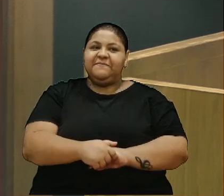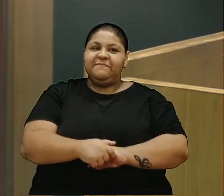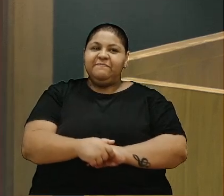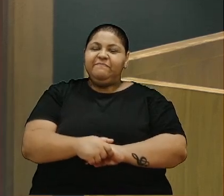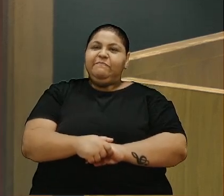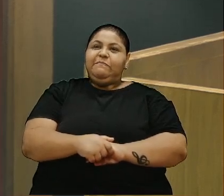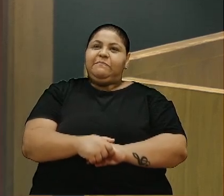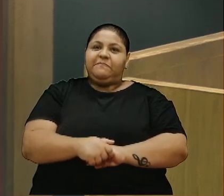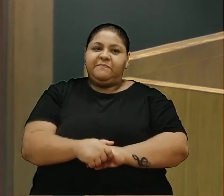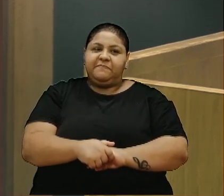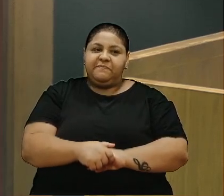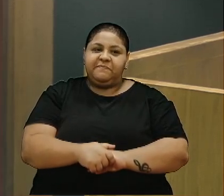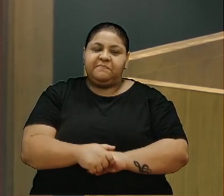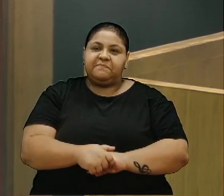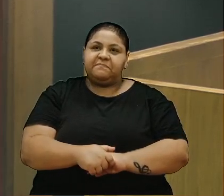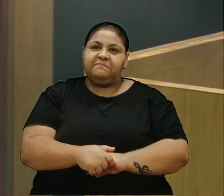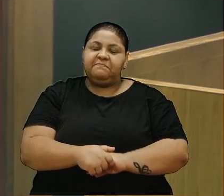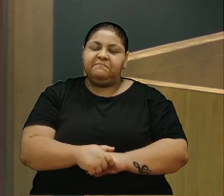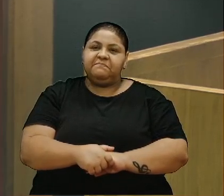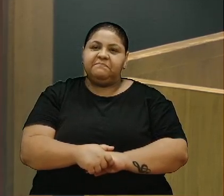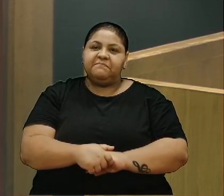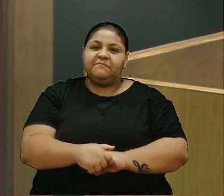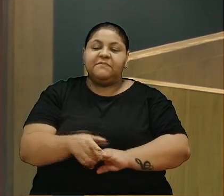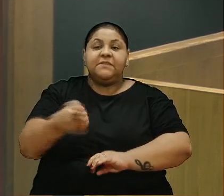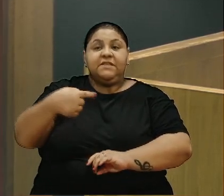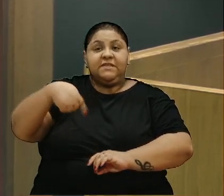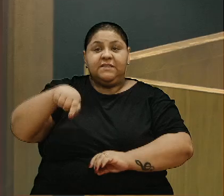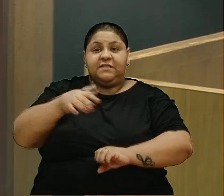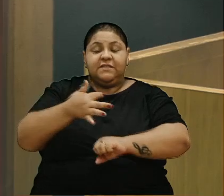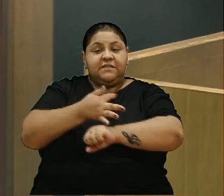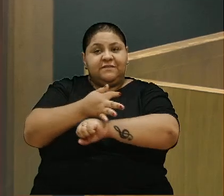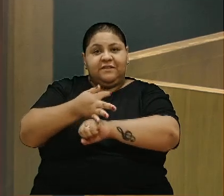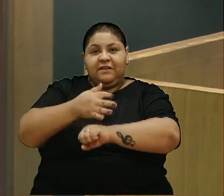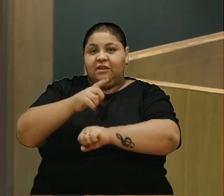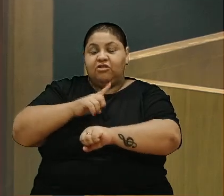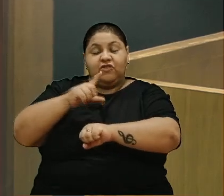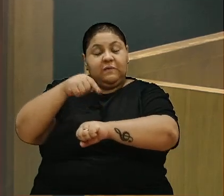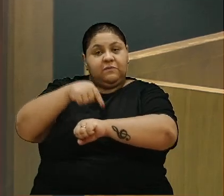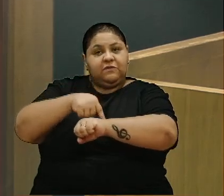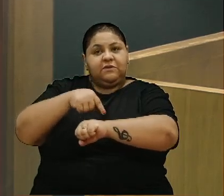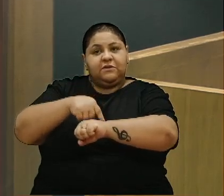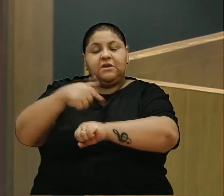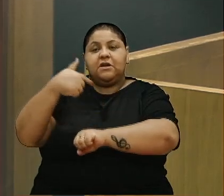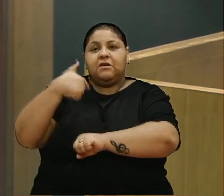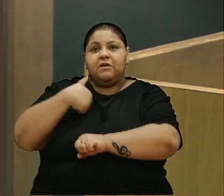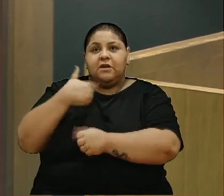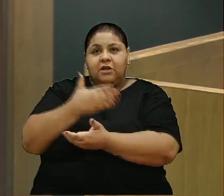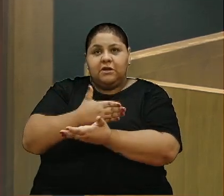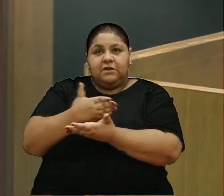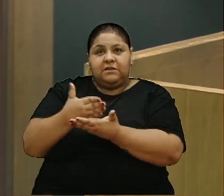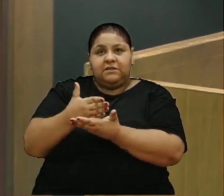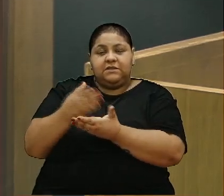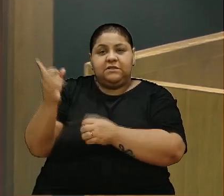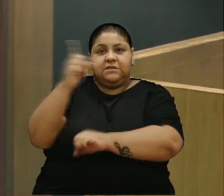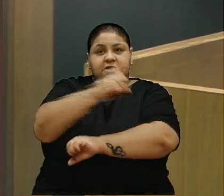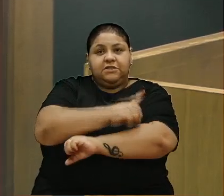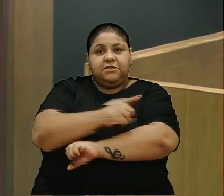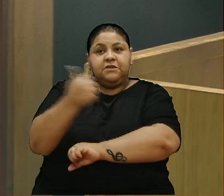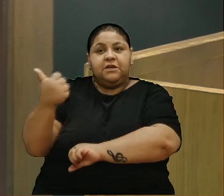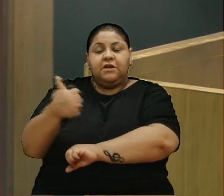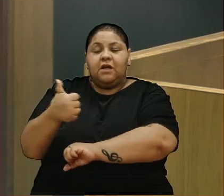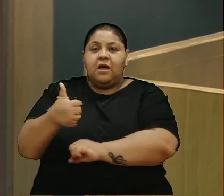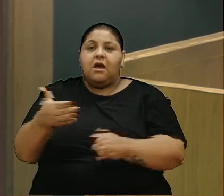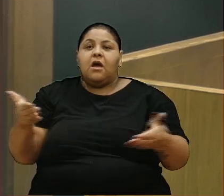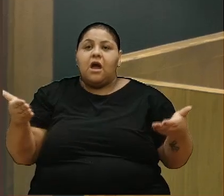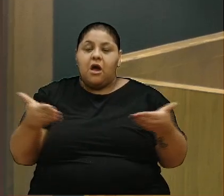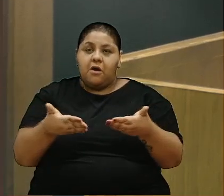o período de férias, aí nós não tivemos esse tempo, e eu assumi dia 1º, e agora eu vou